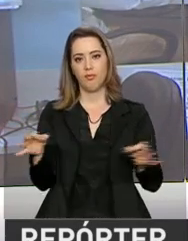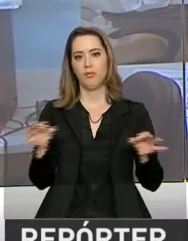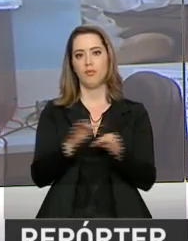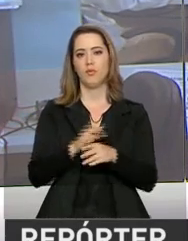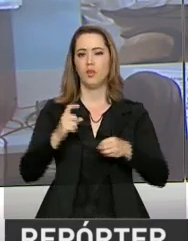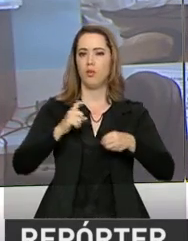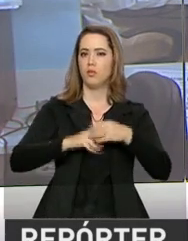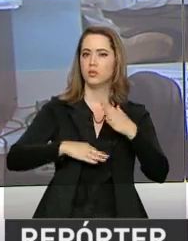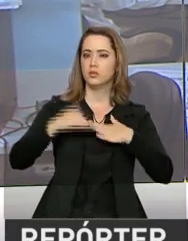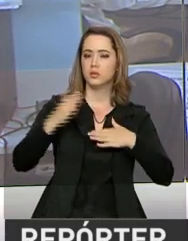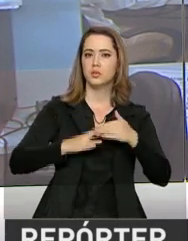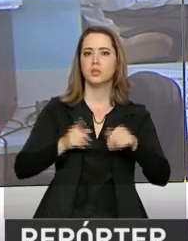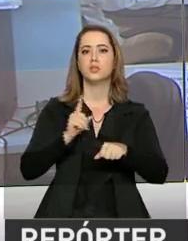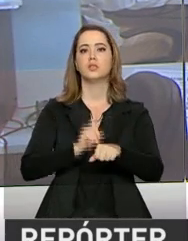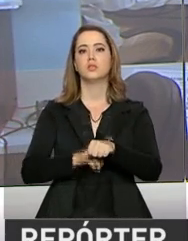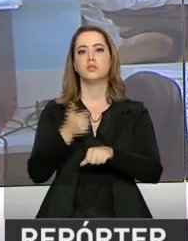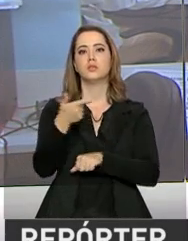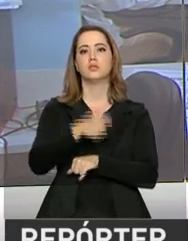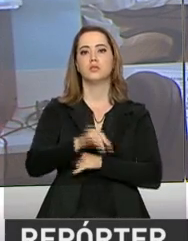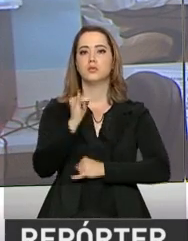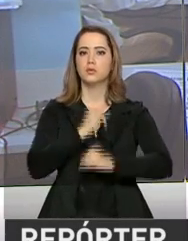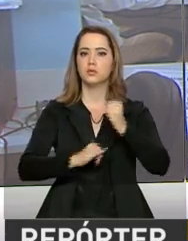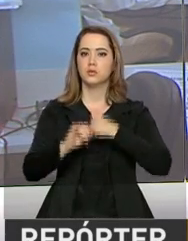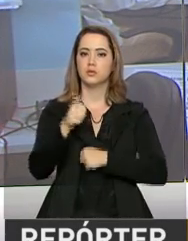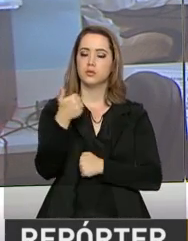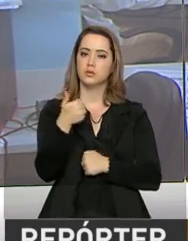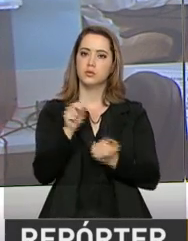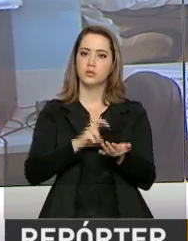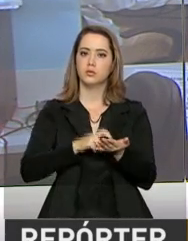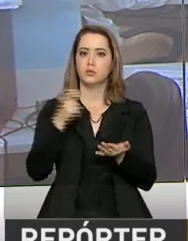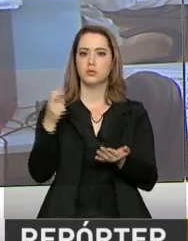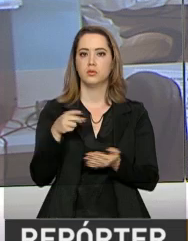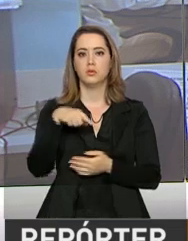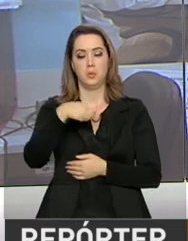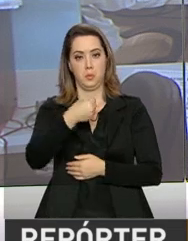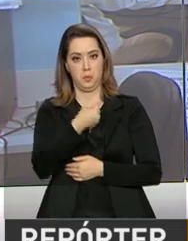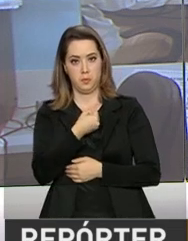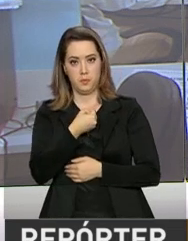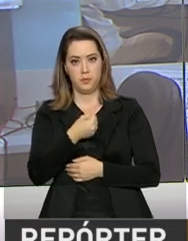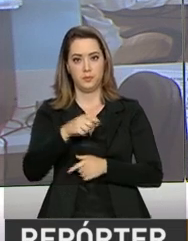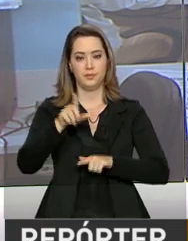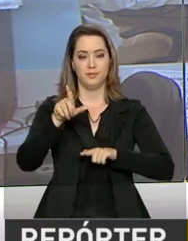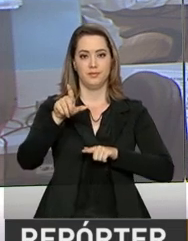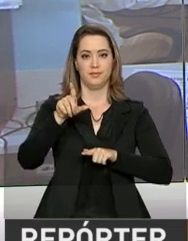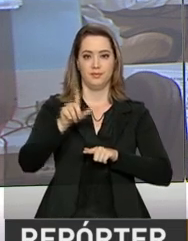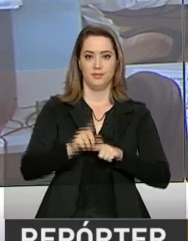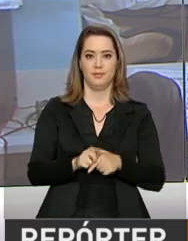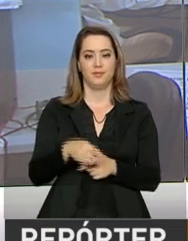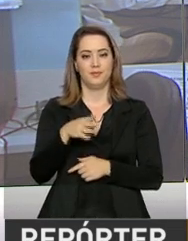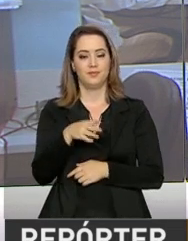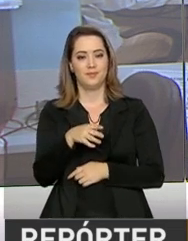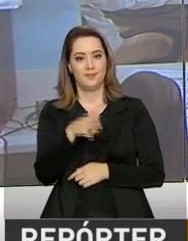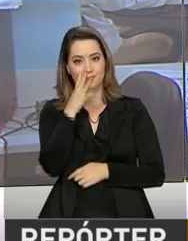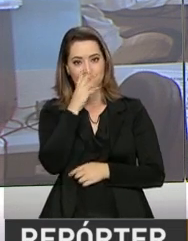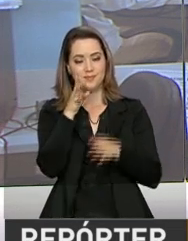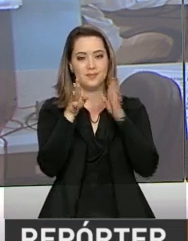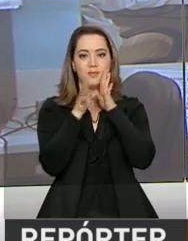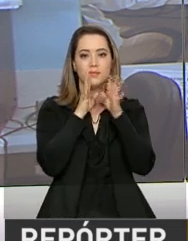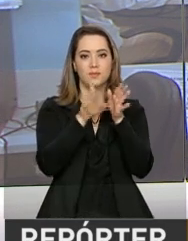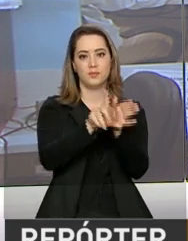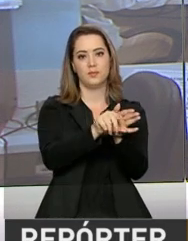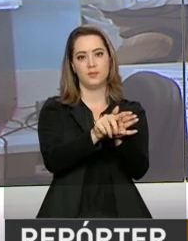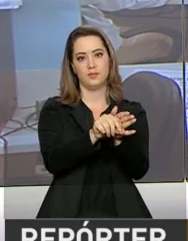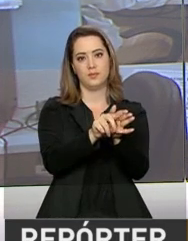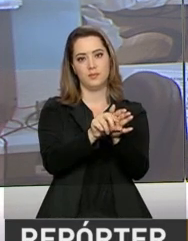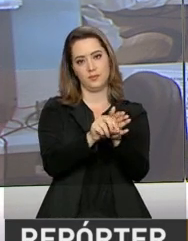aqui voltamos a qualquer momento com outras informações ou às 11 da manhã na próxima edição do repórter NBR acompanhe também as